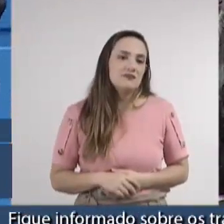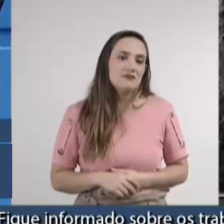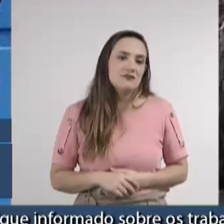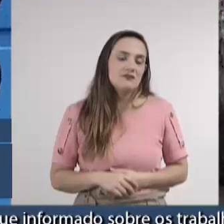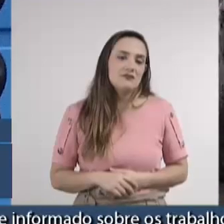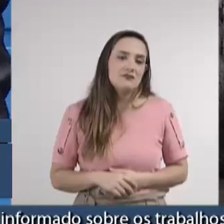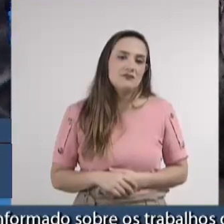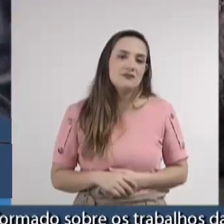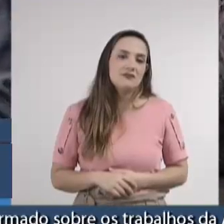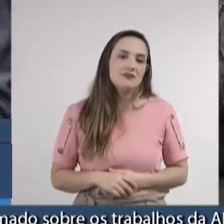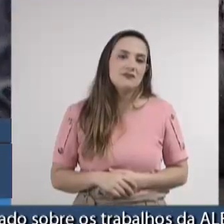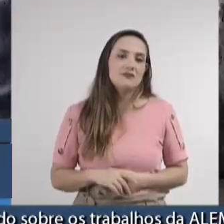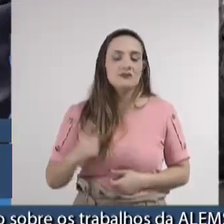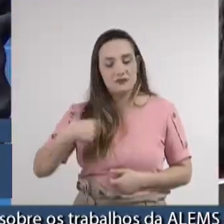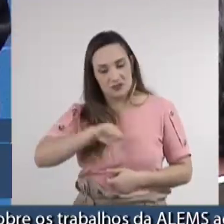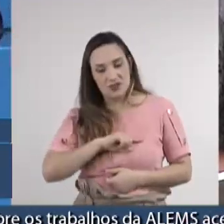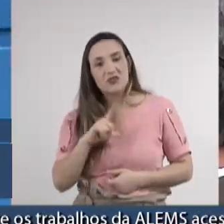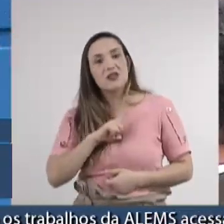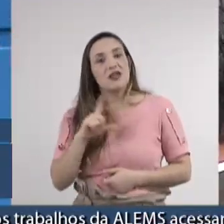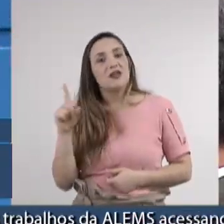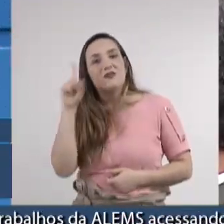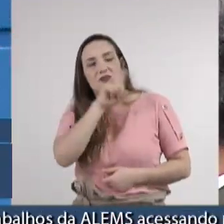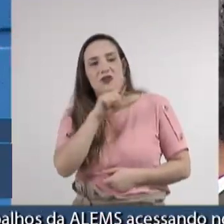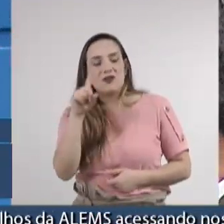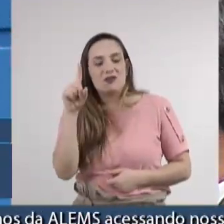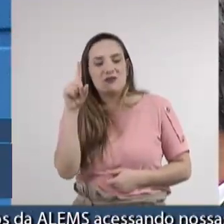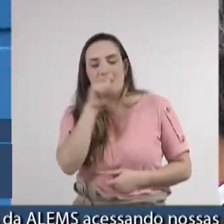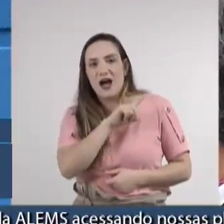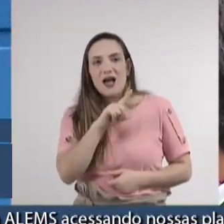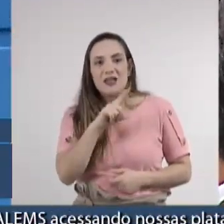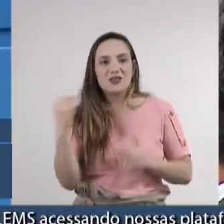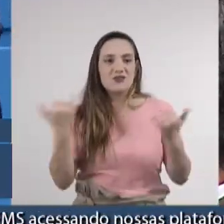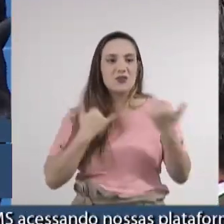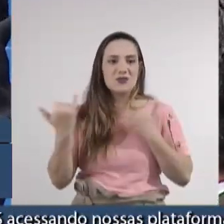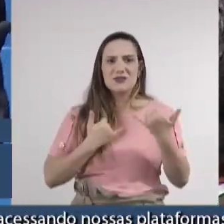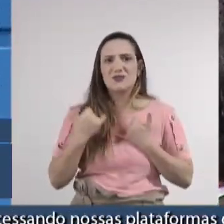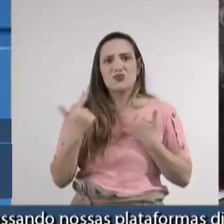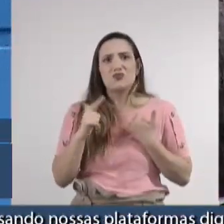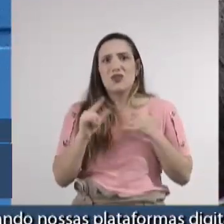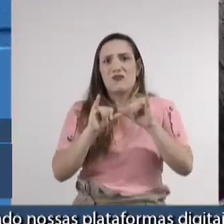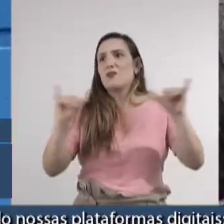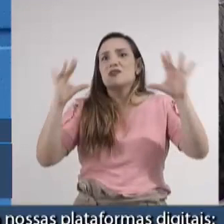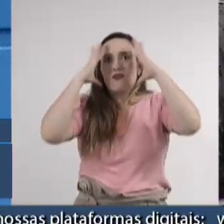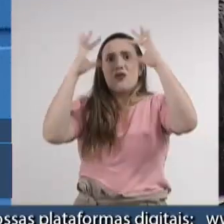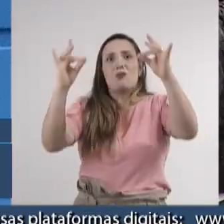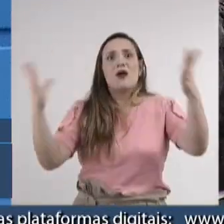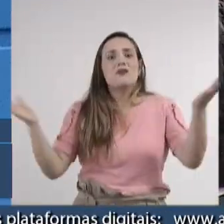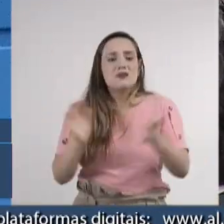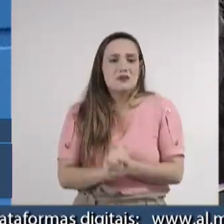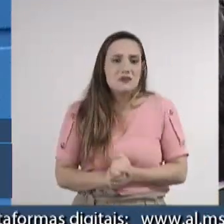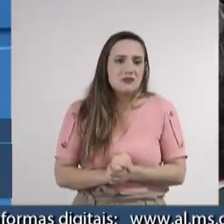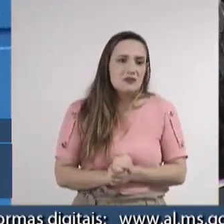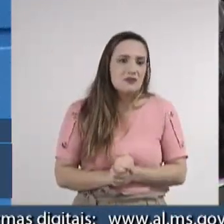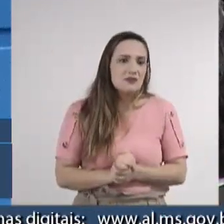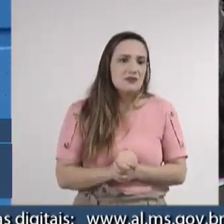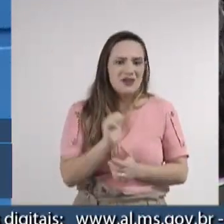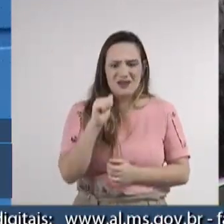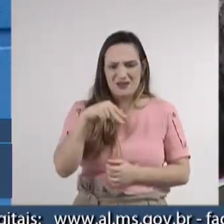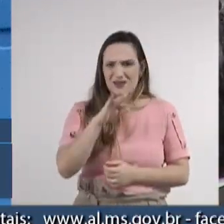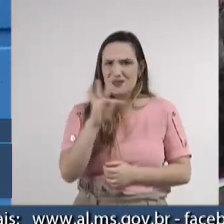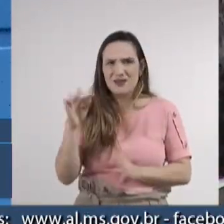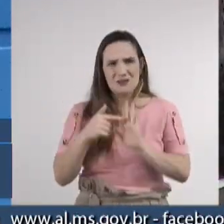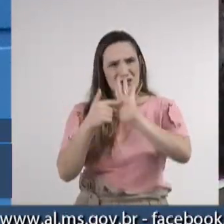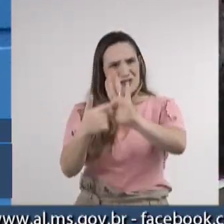muitas informações cruzadas, mas não temos o dado oficial aqui, né? A empresa apresentou um